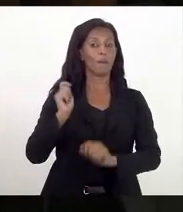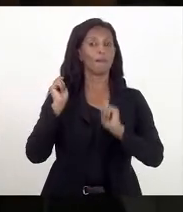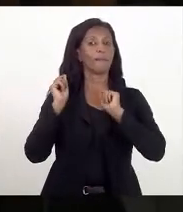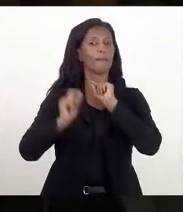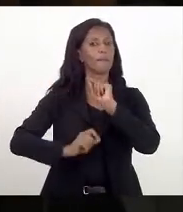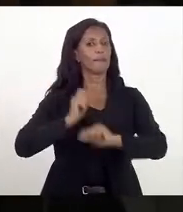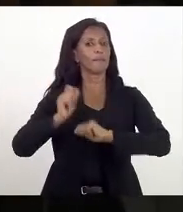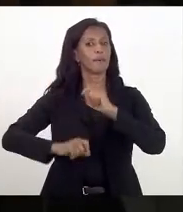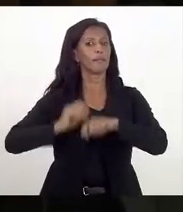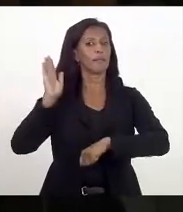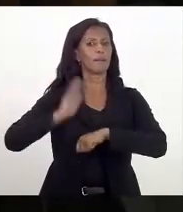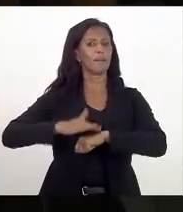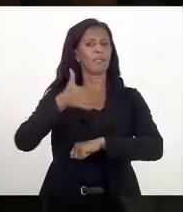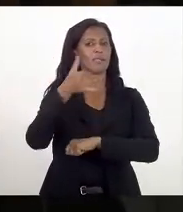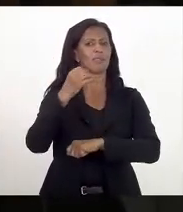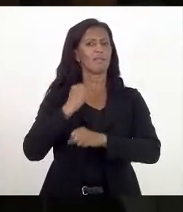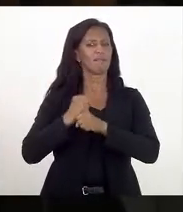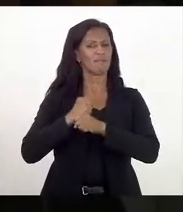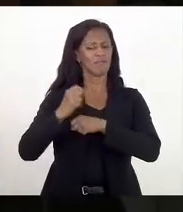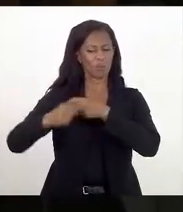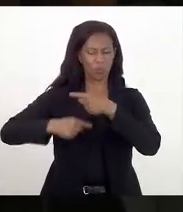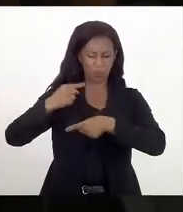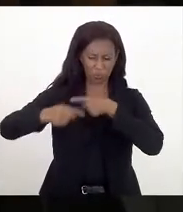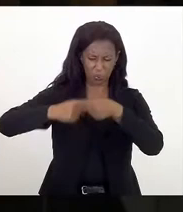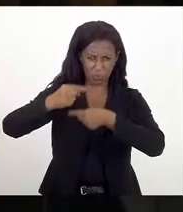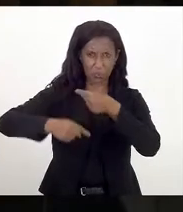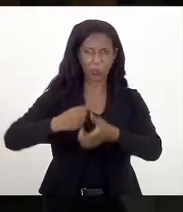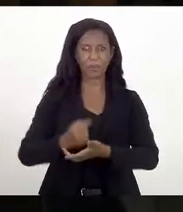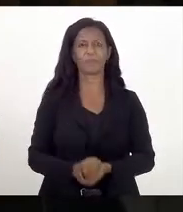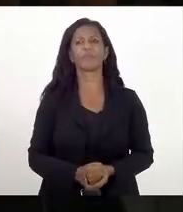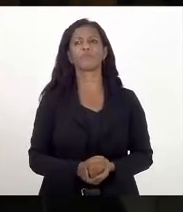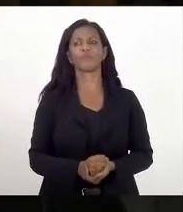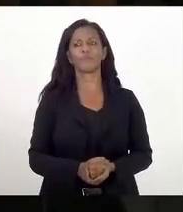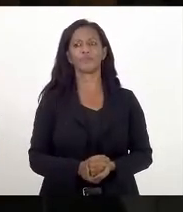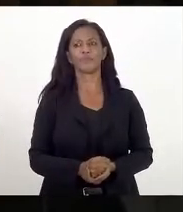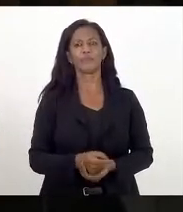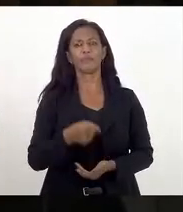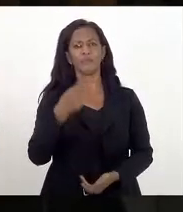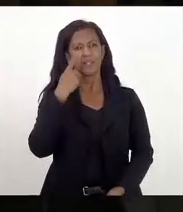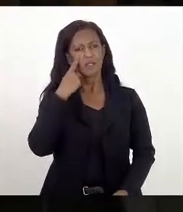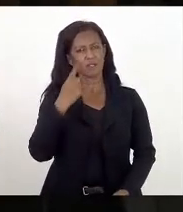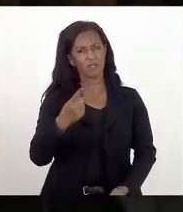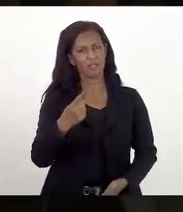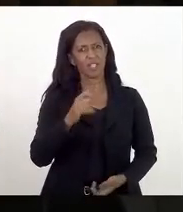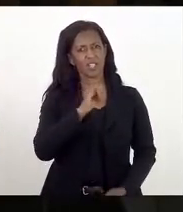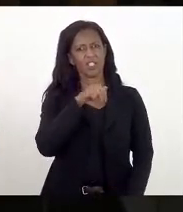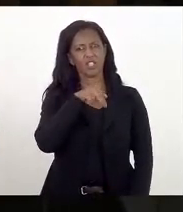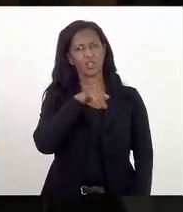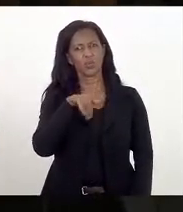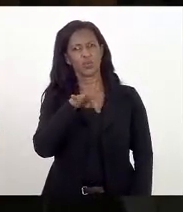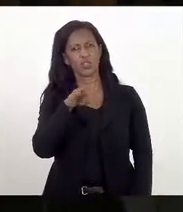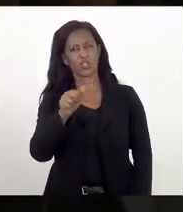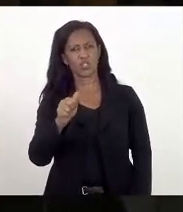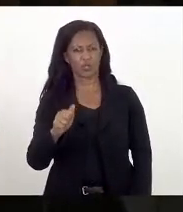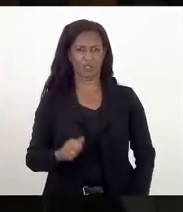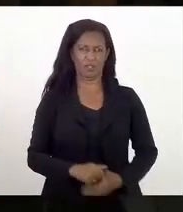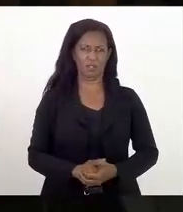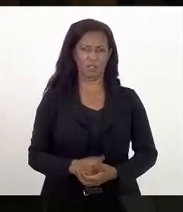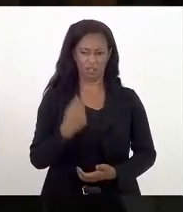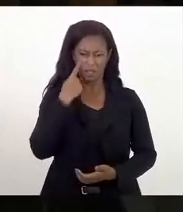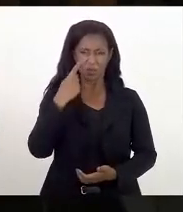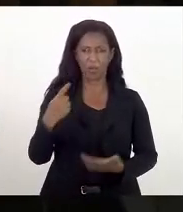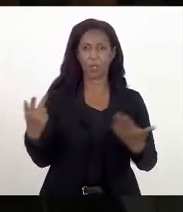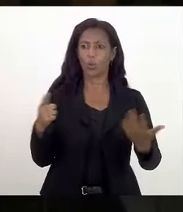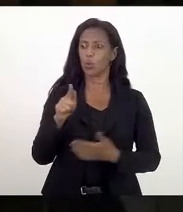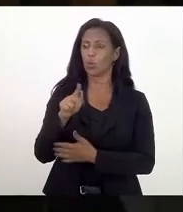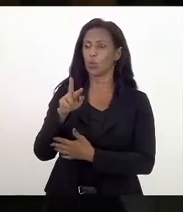mais de 10 anos depois, mais de 10 anos depois, se repare uma injustiça histórica. Eu li aqui, Gustavo,